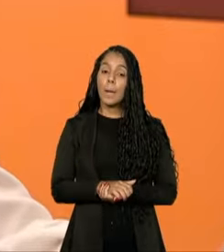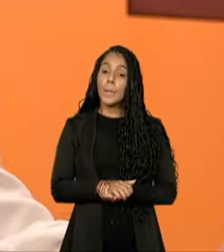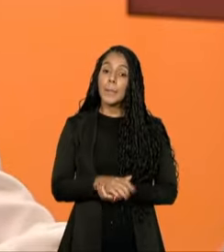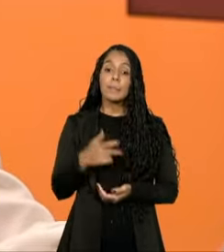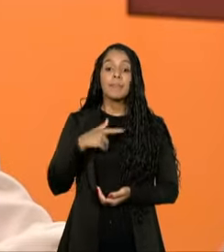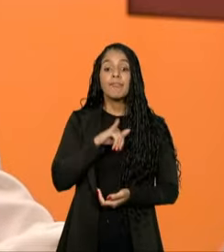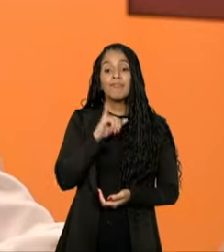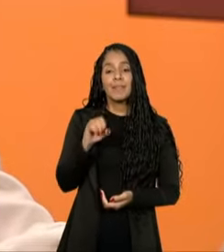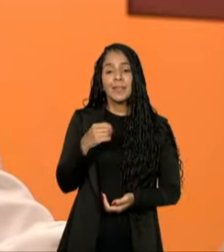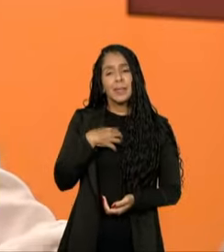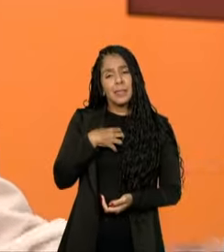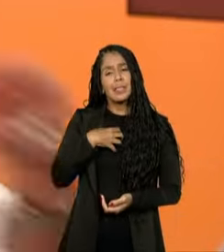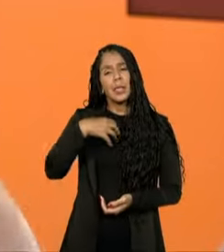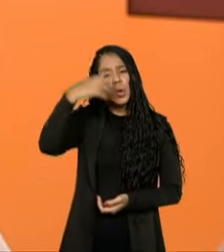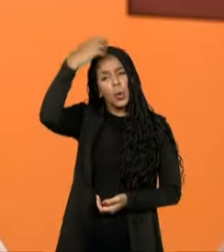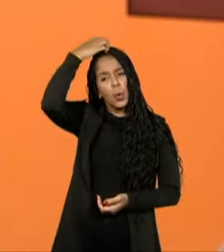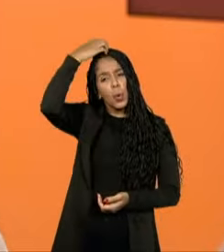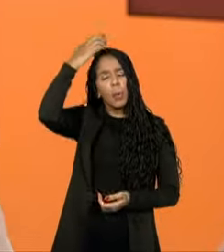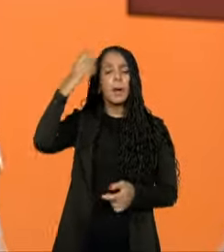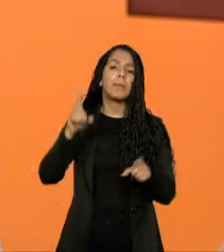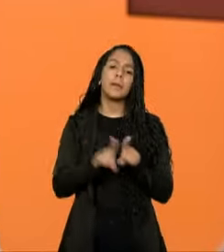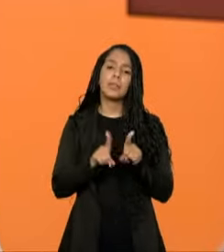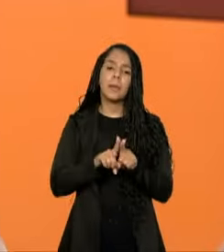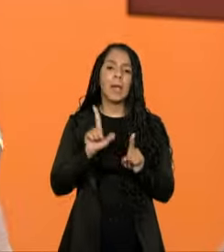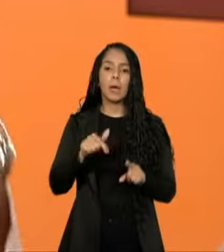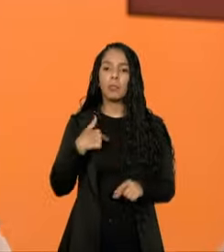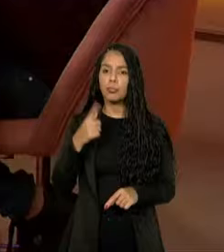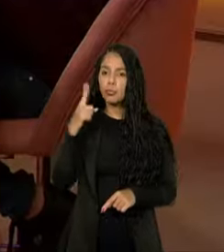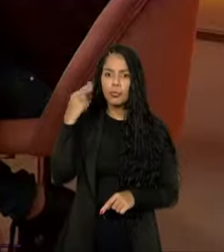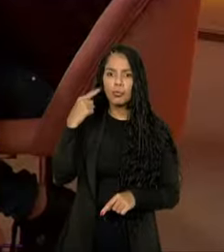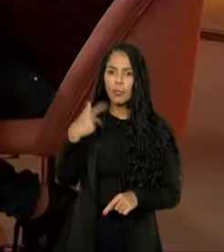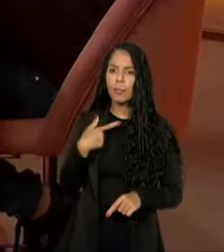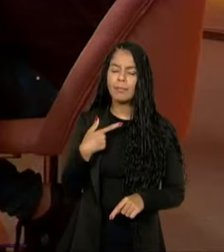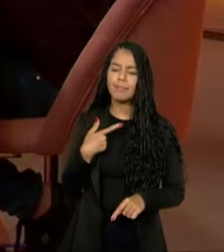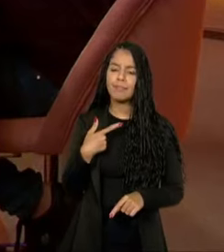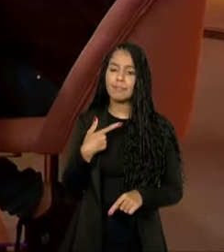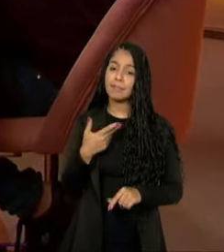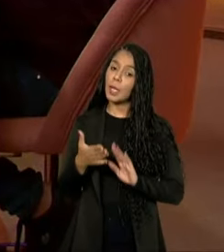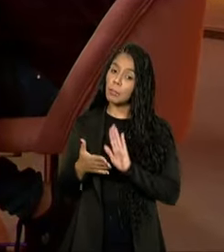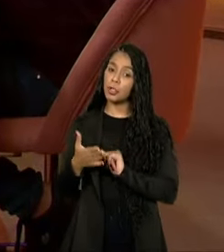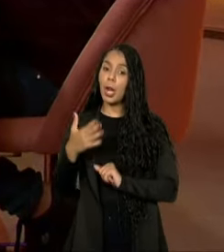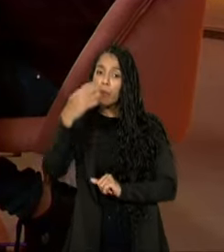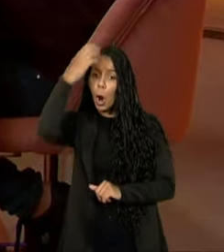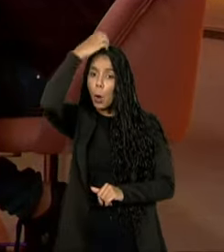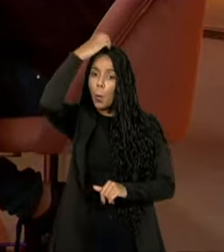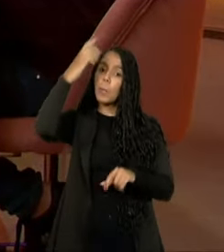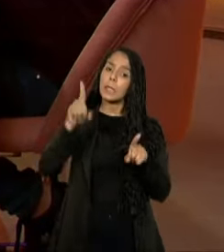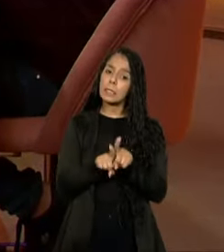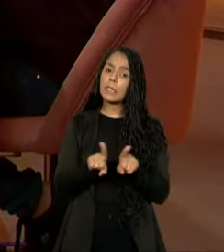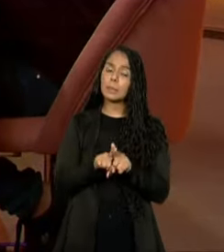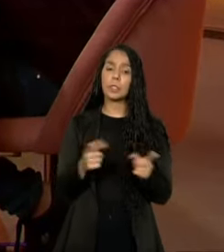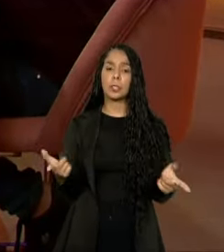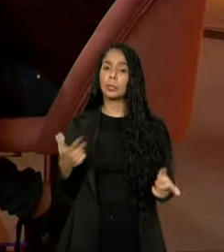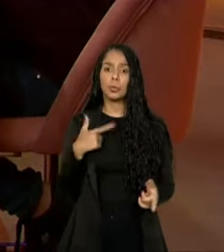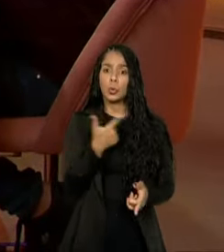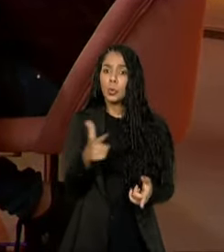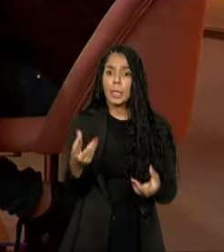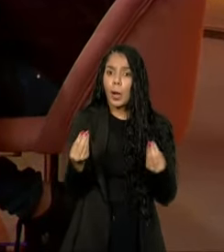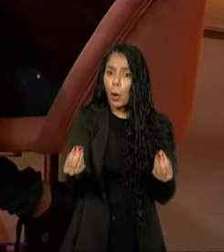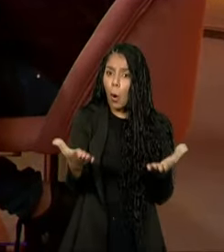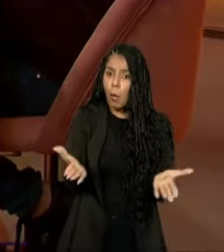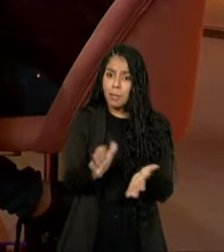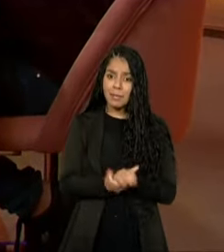Então isso me dava culpa. Ao mesmo tempo, era muito doido. Me tirava um pouco da culpa também. Porque eu dizia, gente... Não tem jeito. Não tem